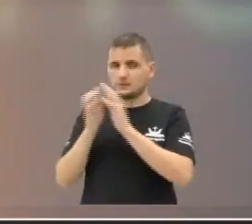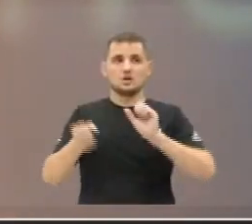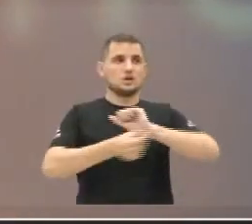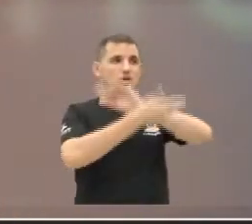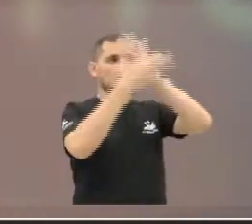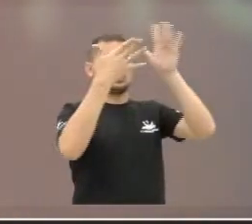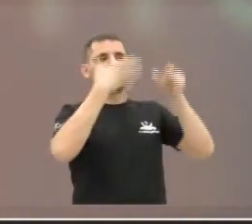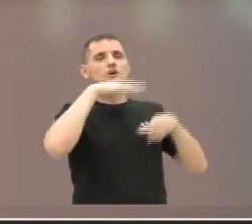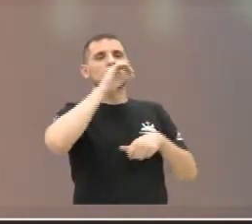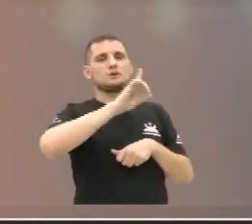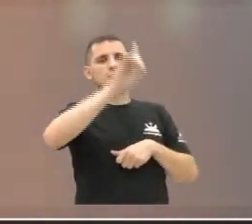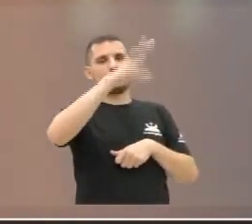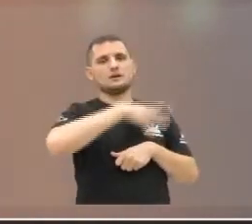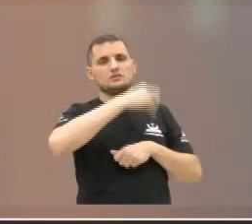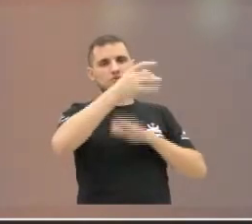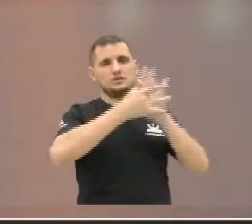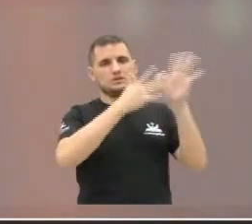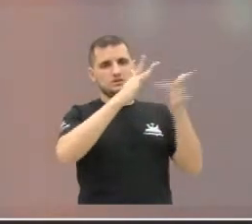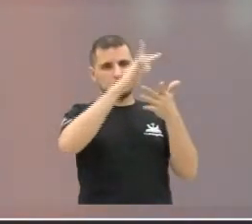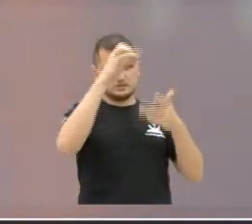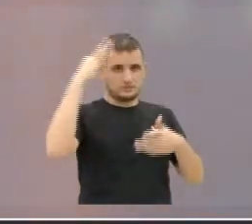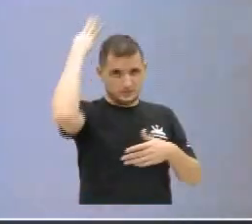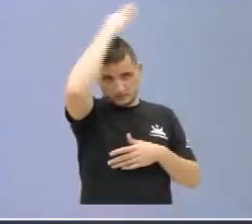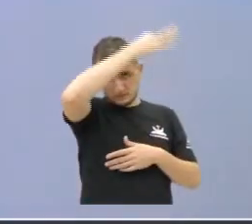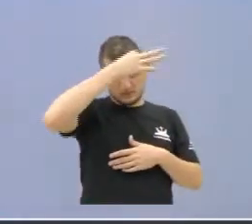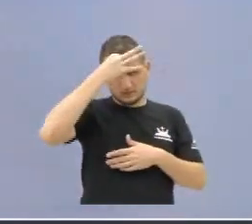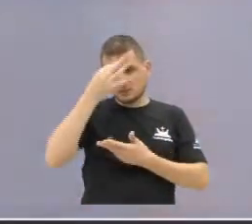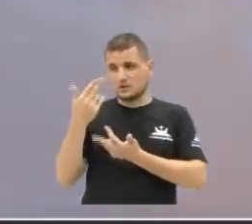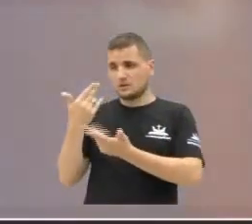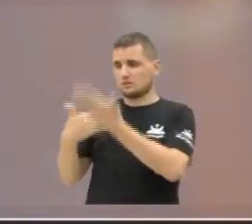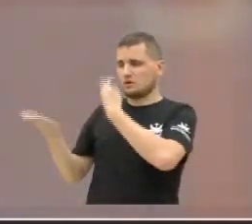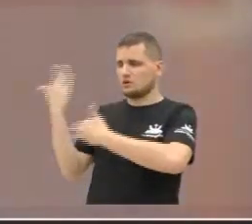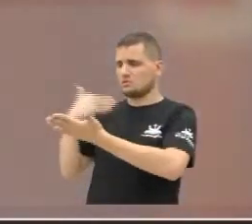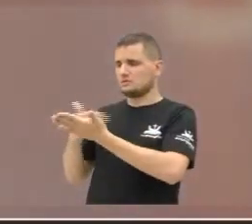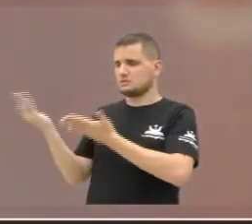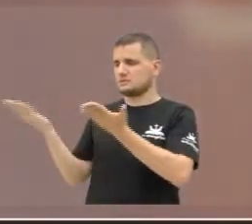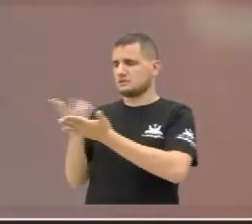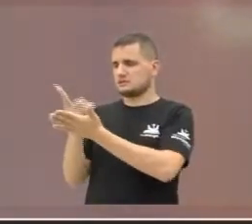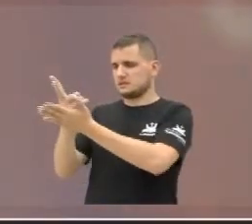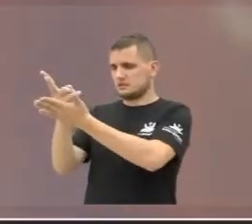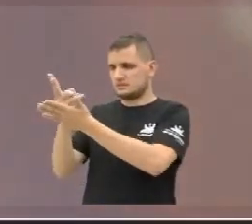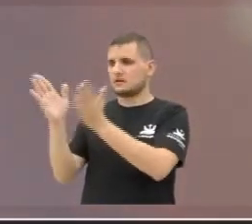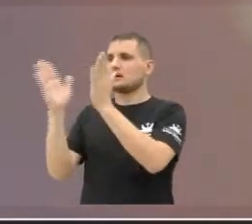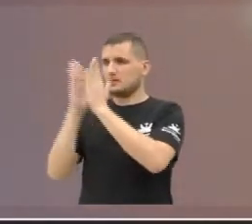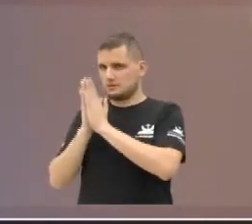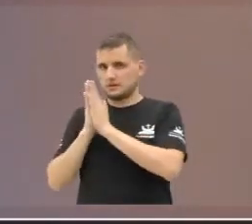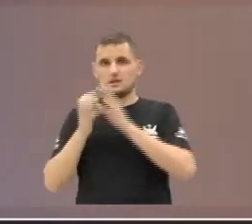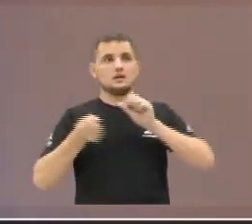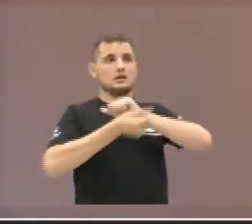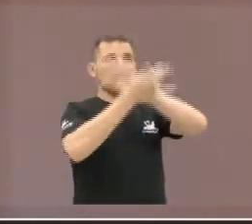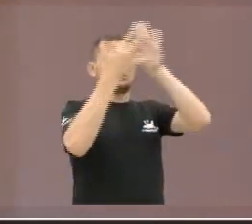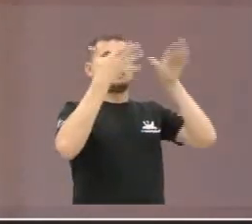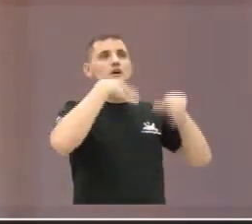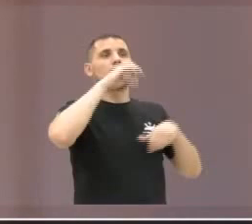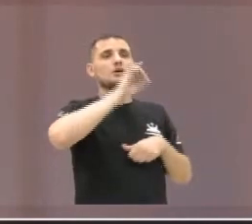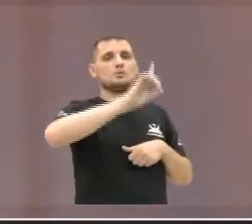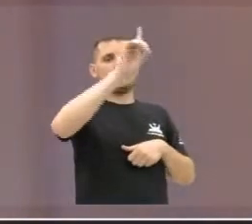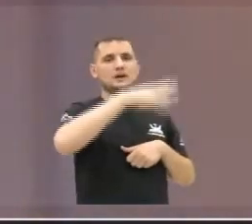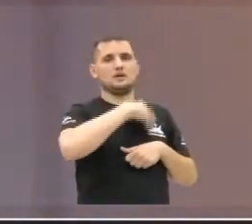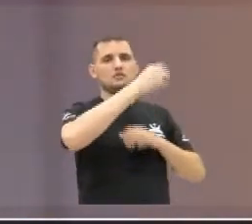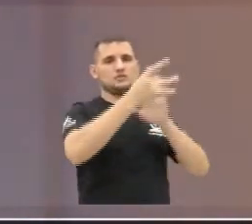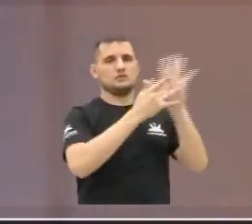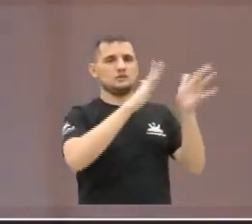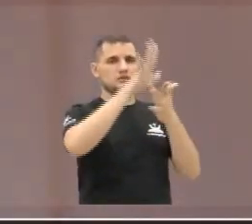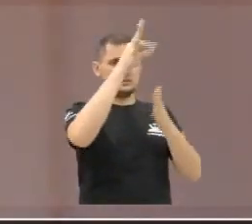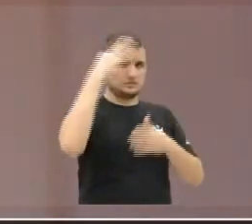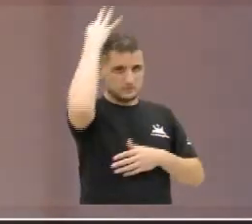ao Filho e ao Espírito Santo. Como era no princípio, agora e sempre. Amém. Glória ao Pai, ao Filho e ao Espírito Santo. Como era